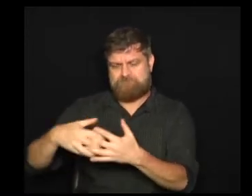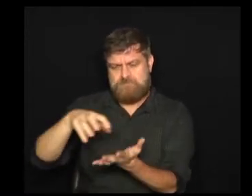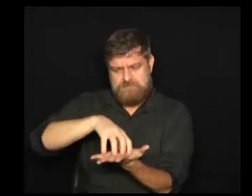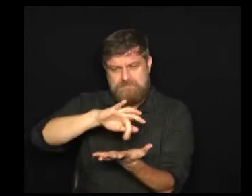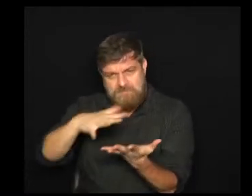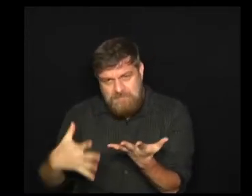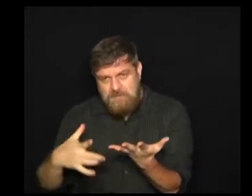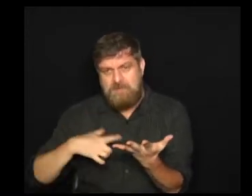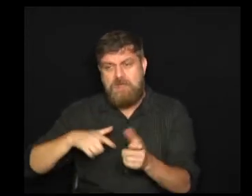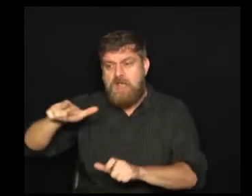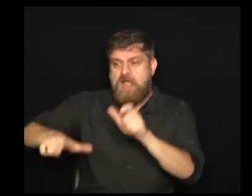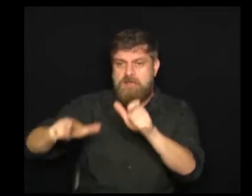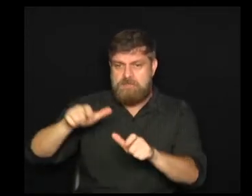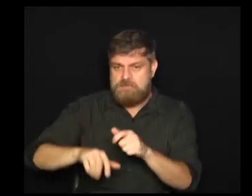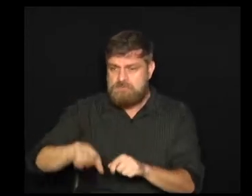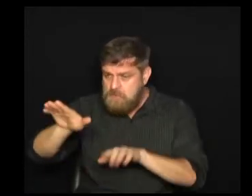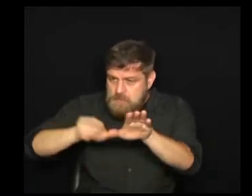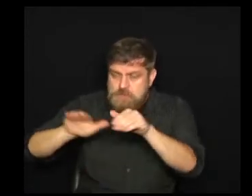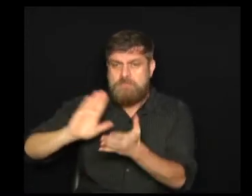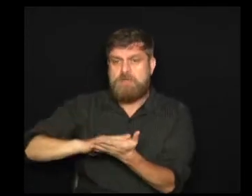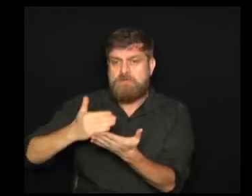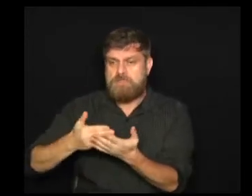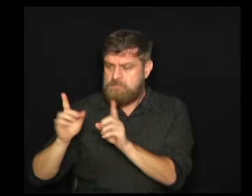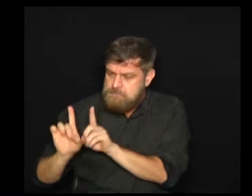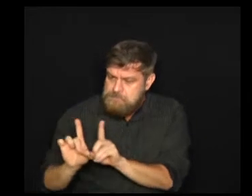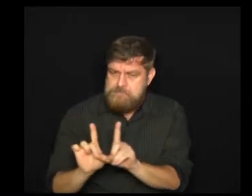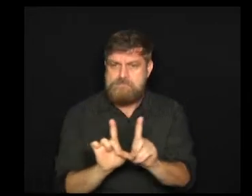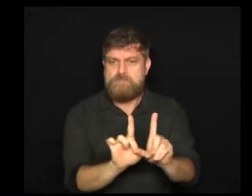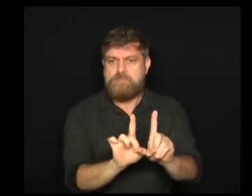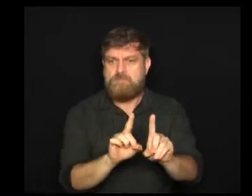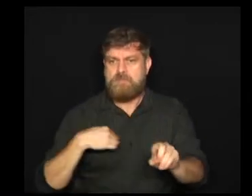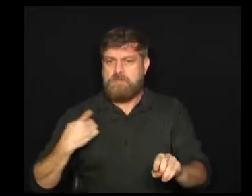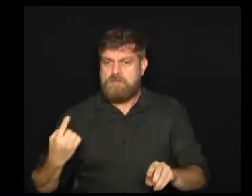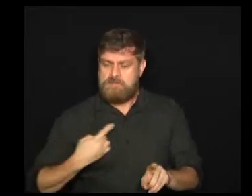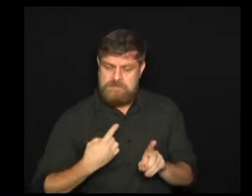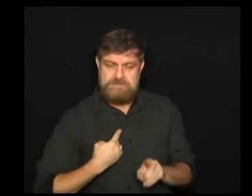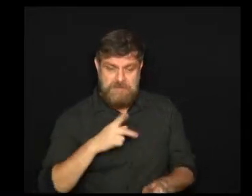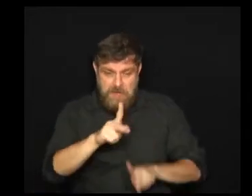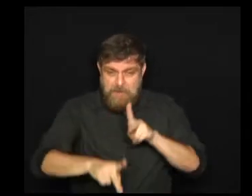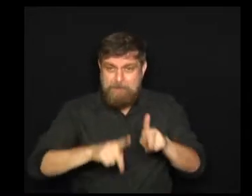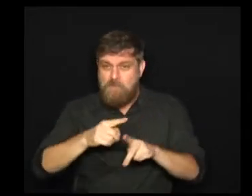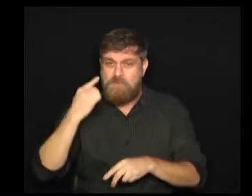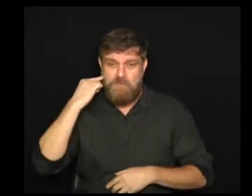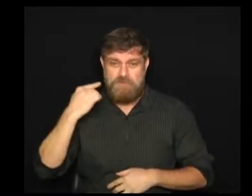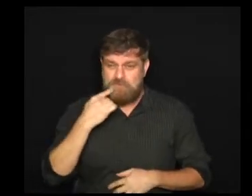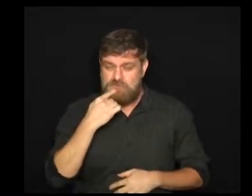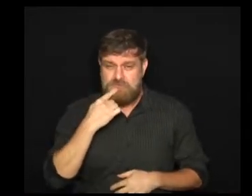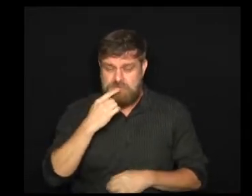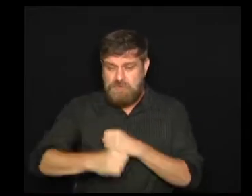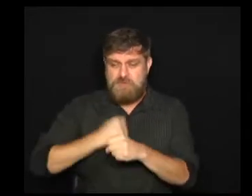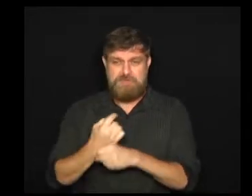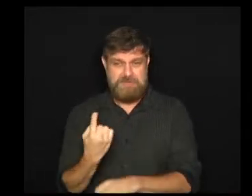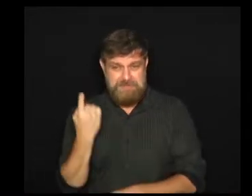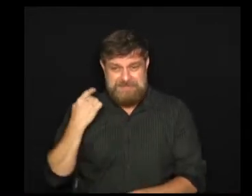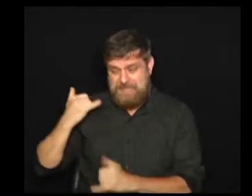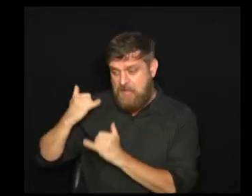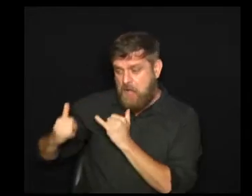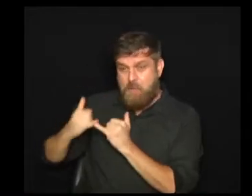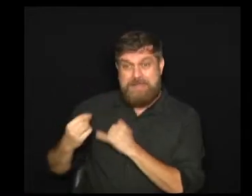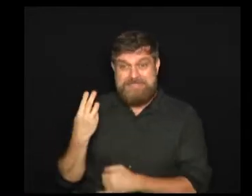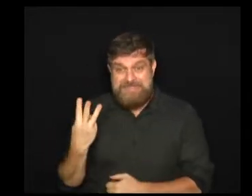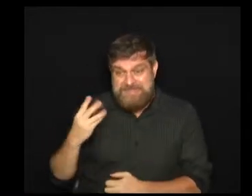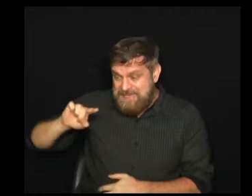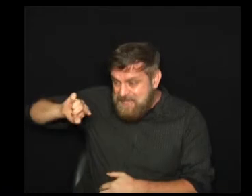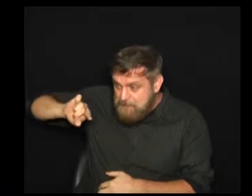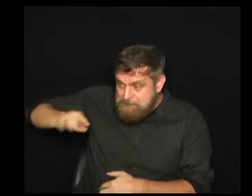demandado, as pessoas estão procurando, e nós conseguimos então atender essa população, que só no ano passado quase 3.000 usuários